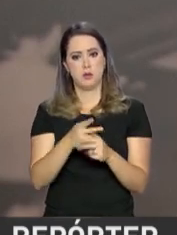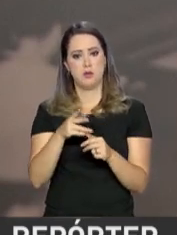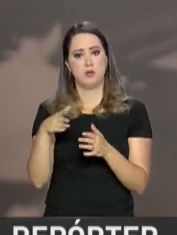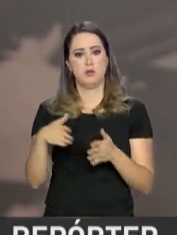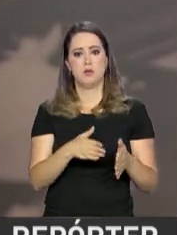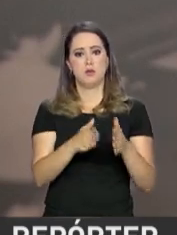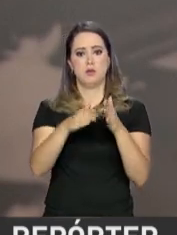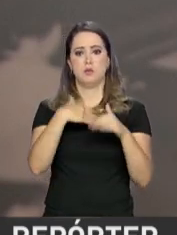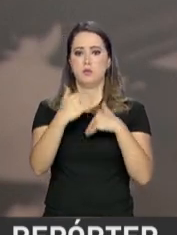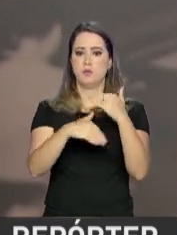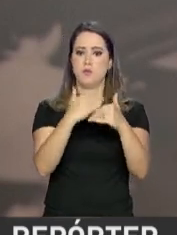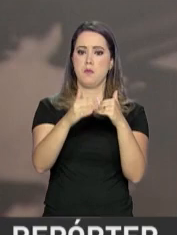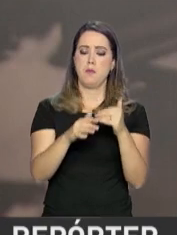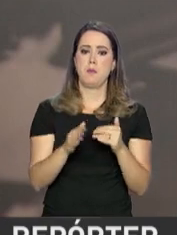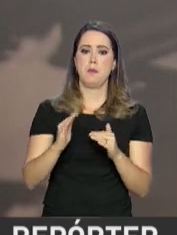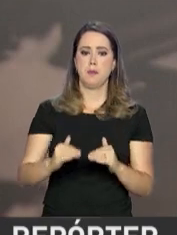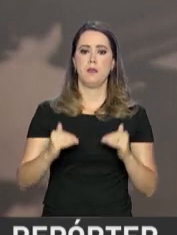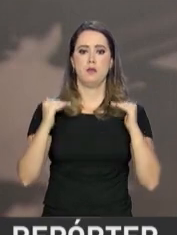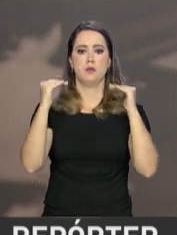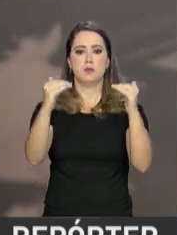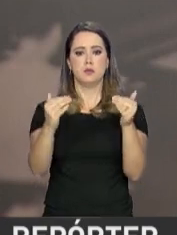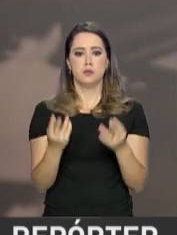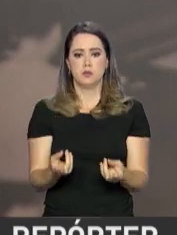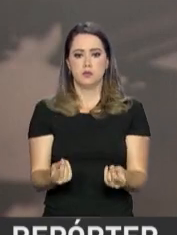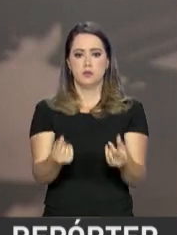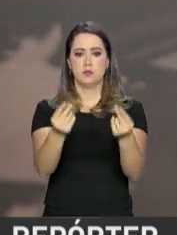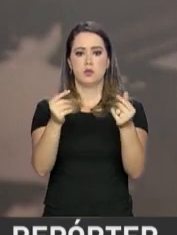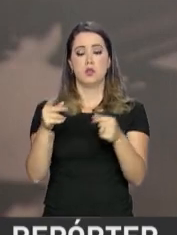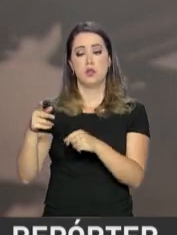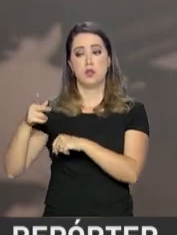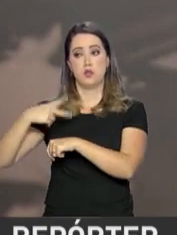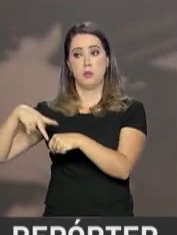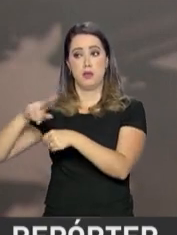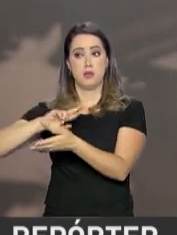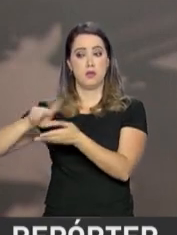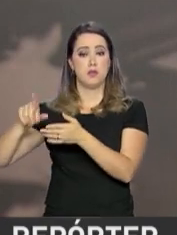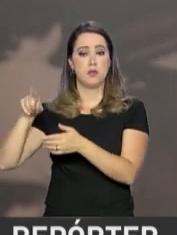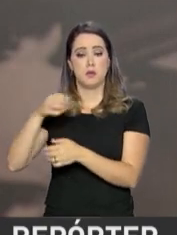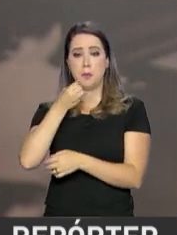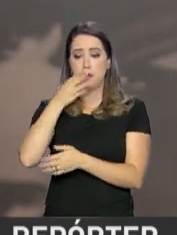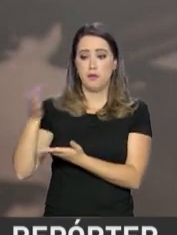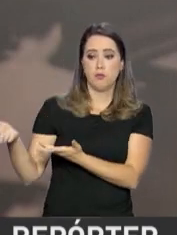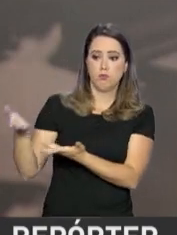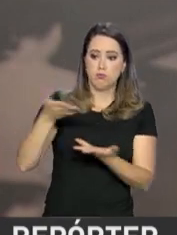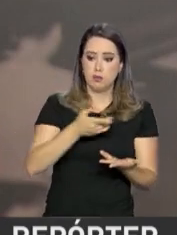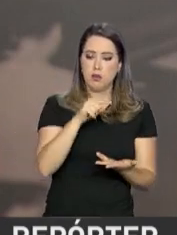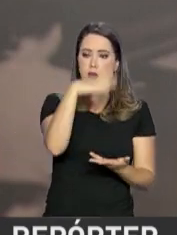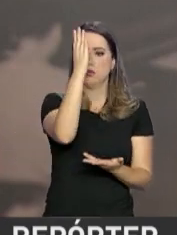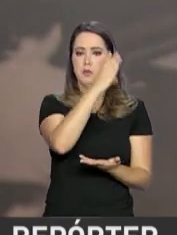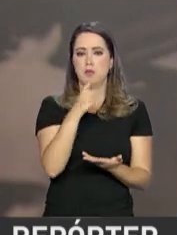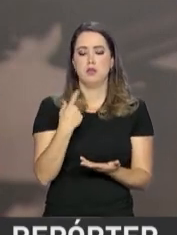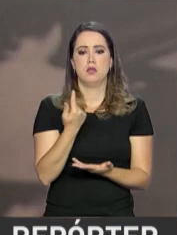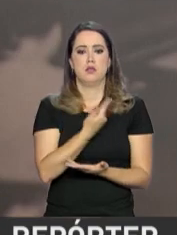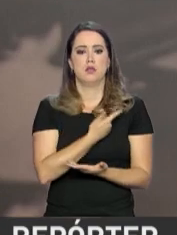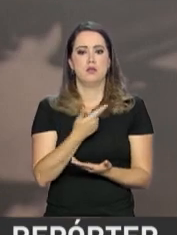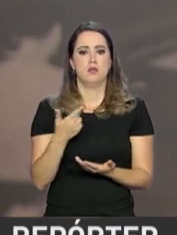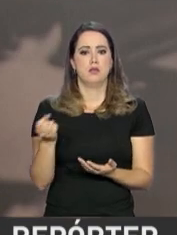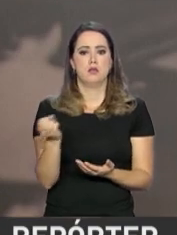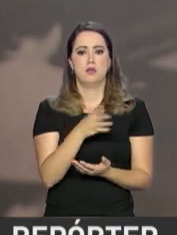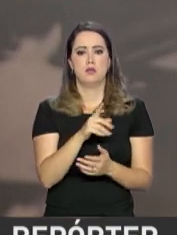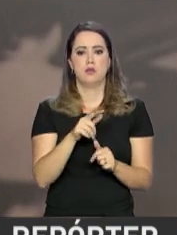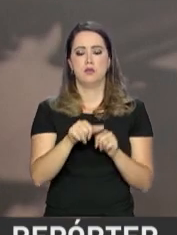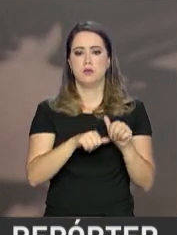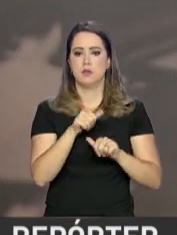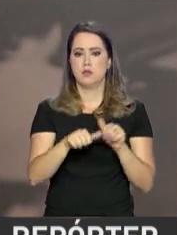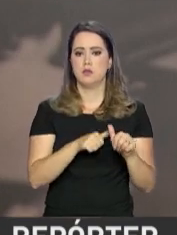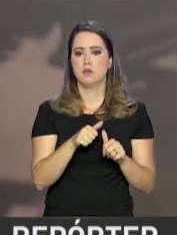do crescimento. E, sobretudo, investimento estrangeiro no Brasil é bem-vindo. Nós não vamos modernizar a infraestrutura do